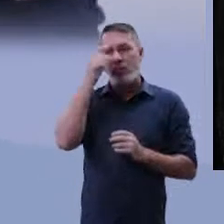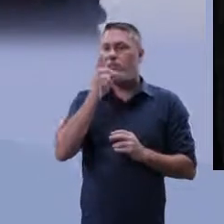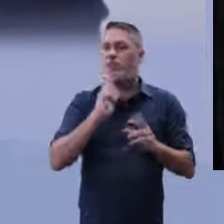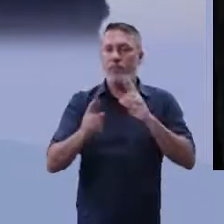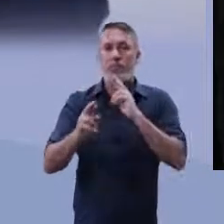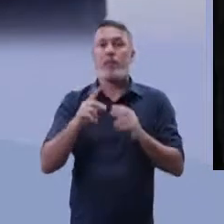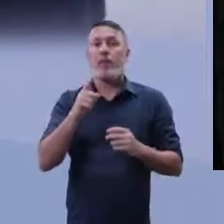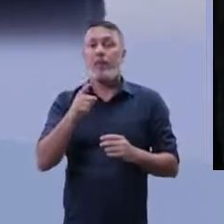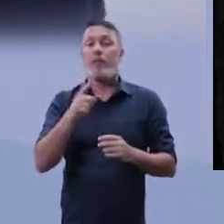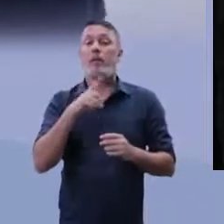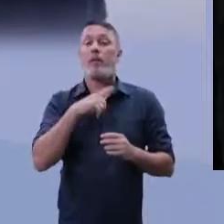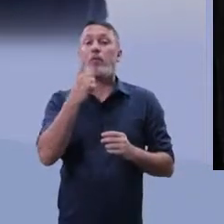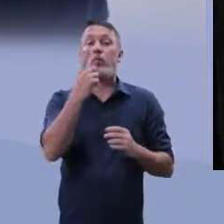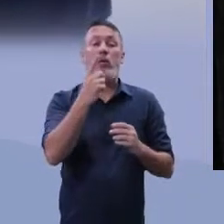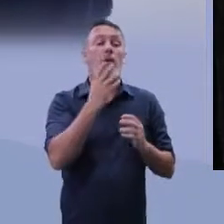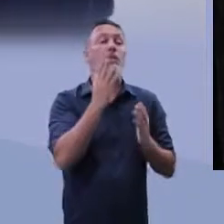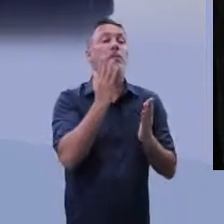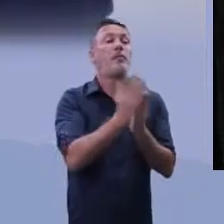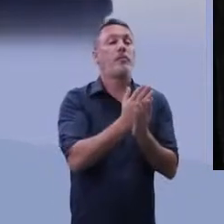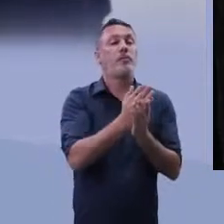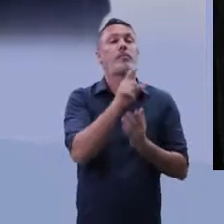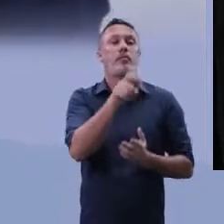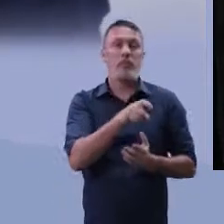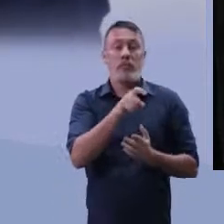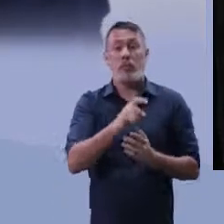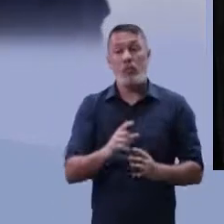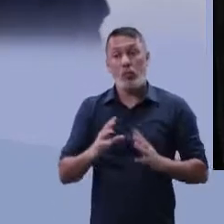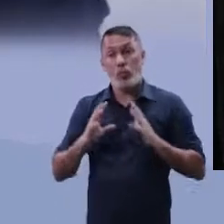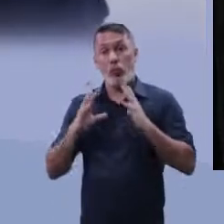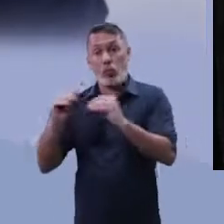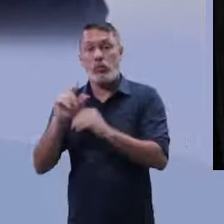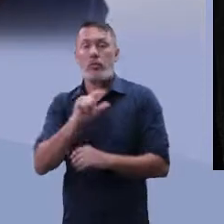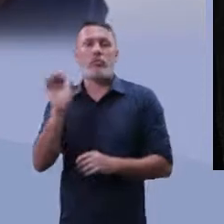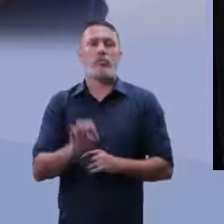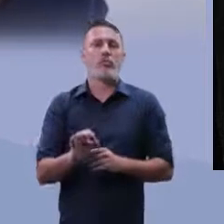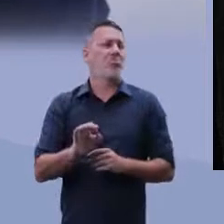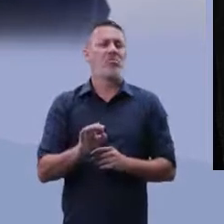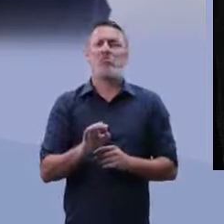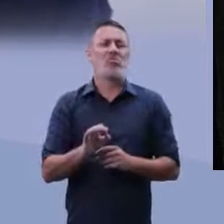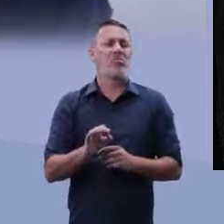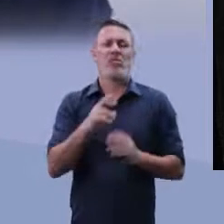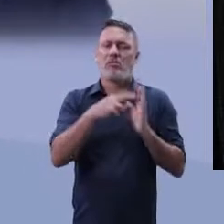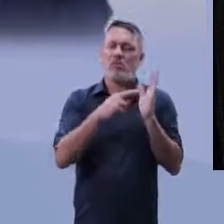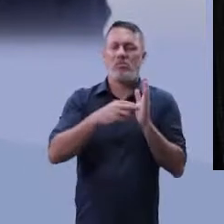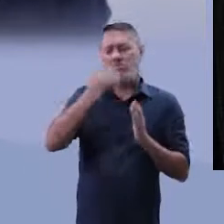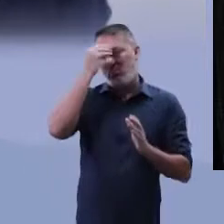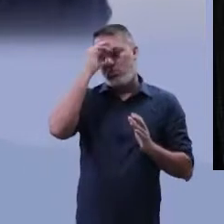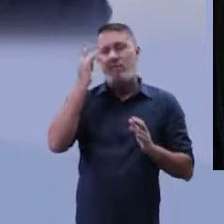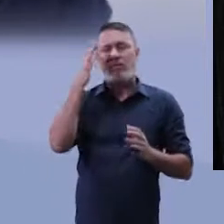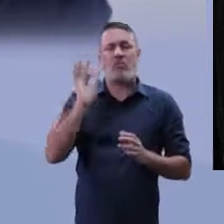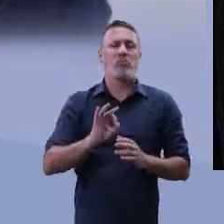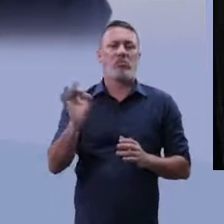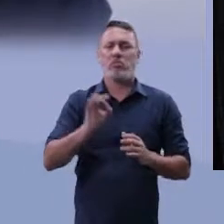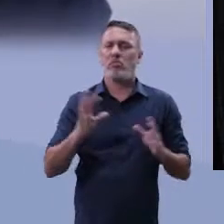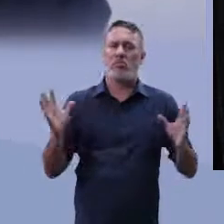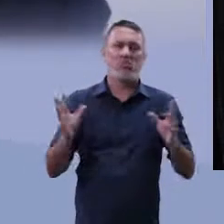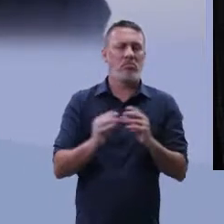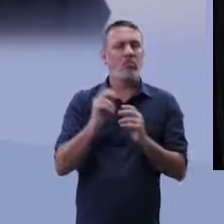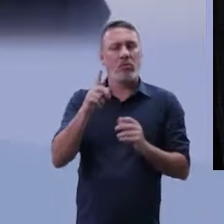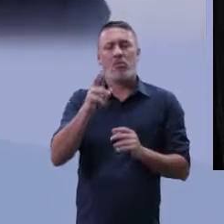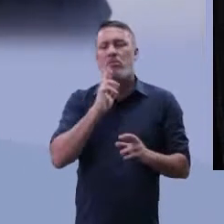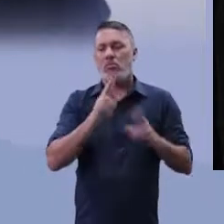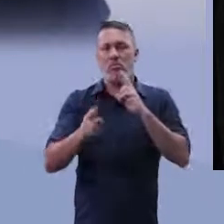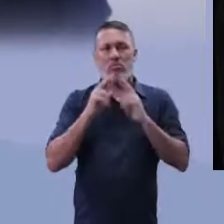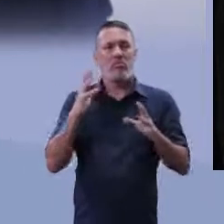no Enem. Uma parte corresponde a X%, total corresponde a 100%. Faz essa regra de 3